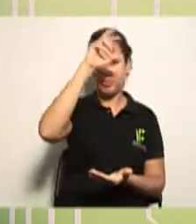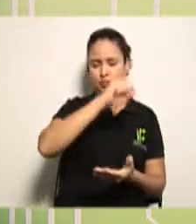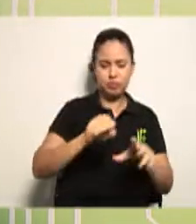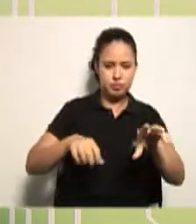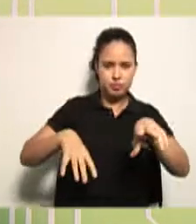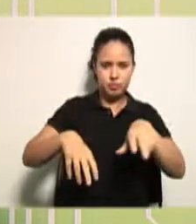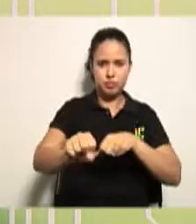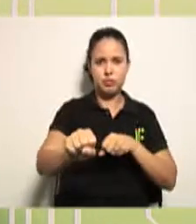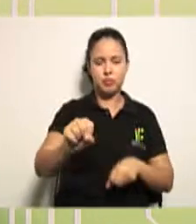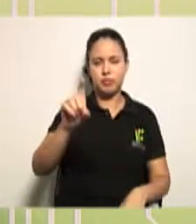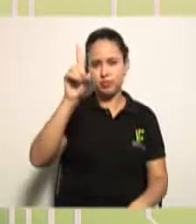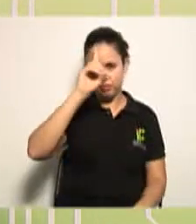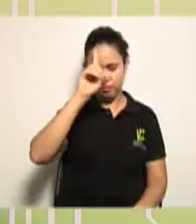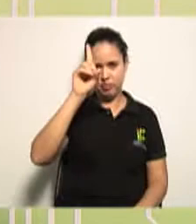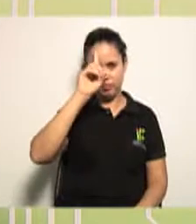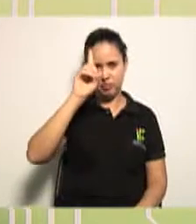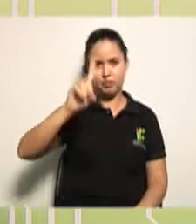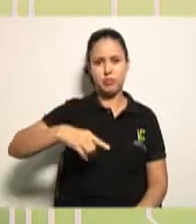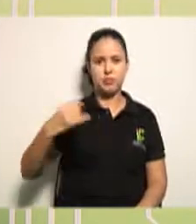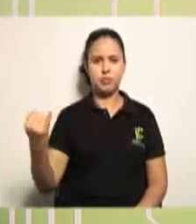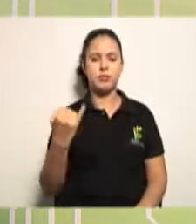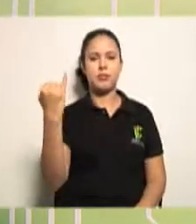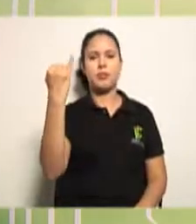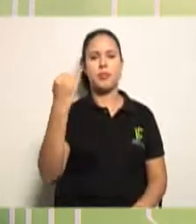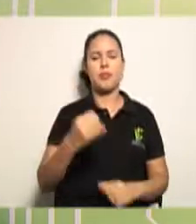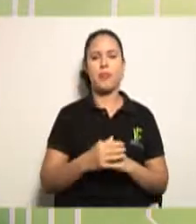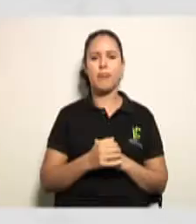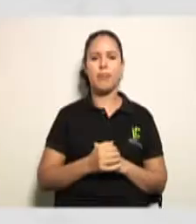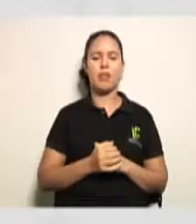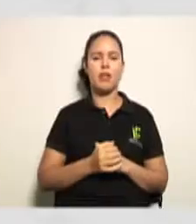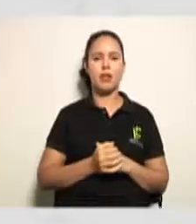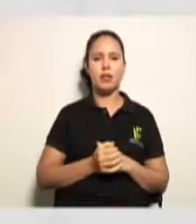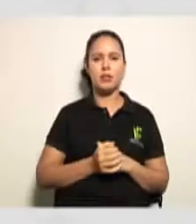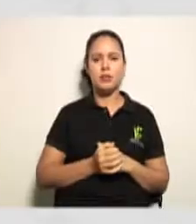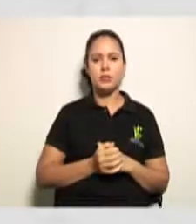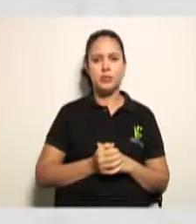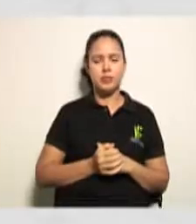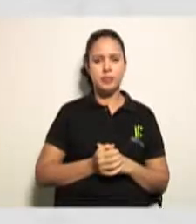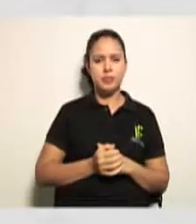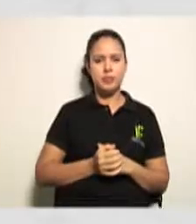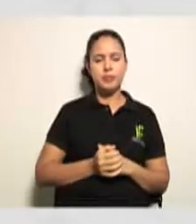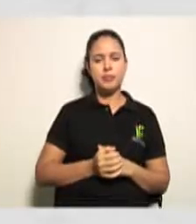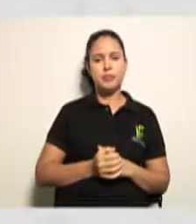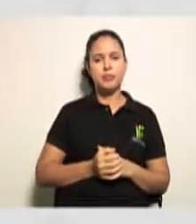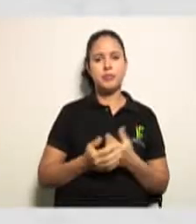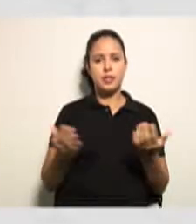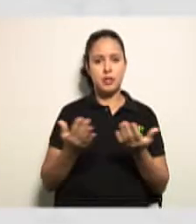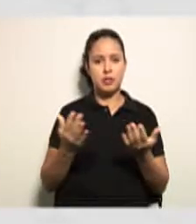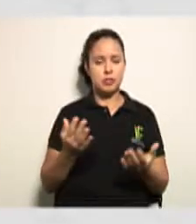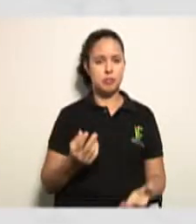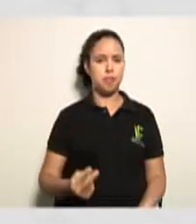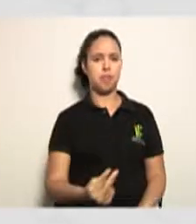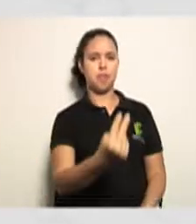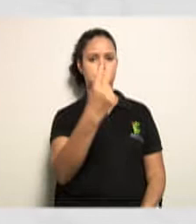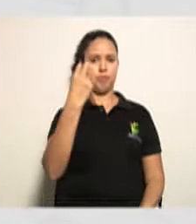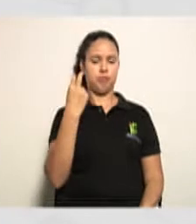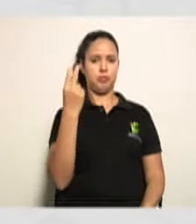dia, eles são de extrema importância. Vamos dar uma olhadinha aí na perspectiva histórica da